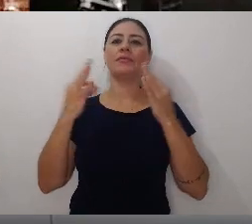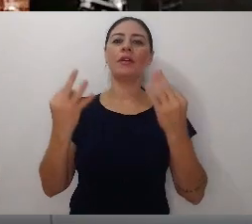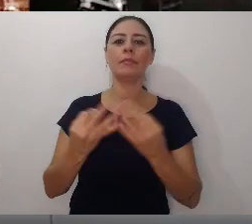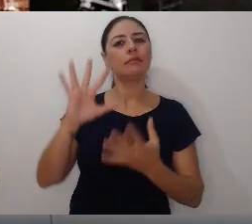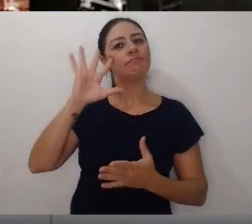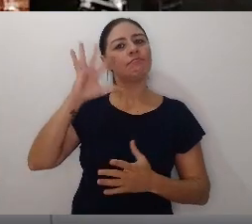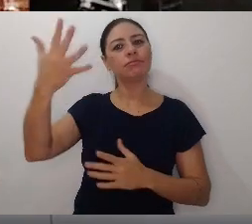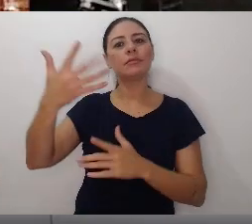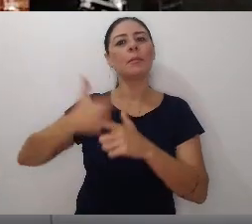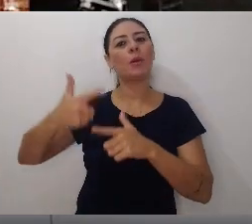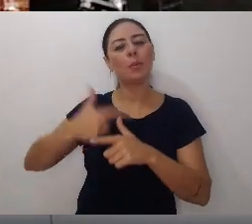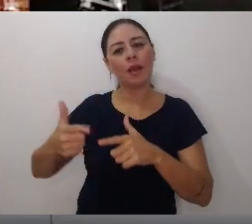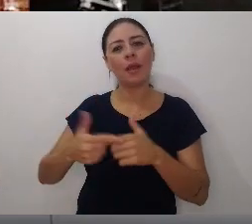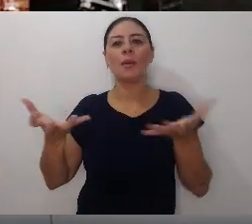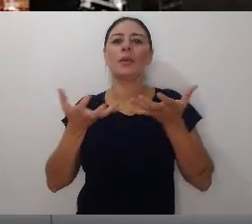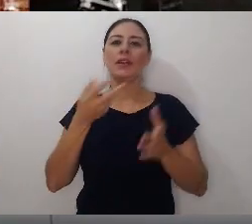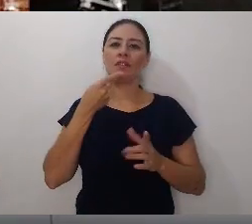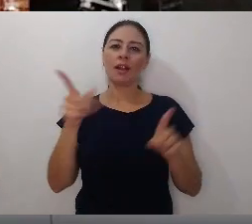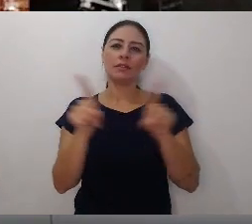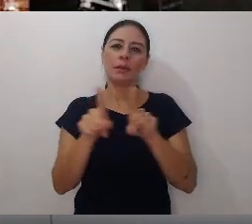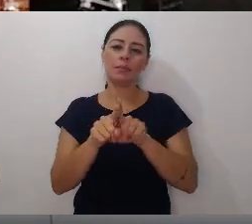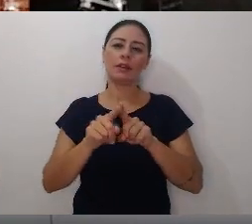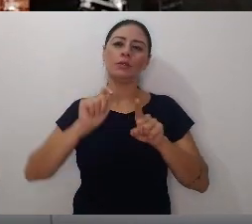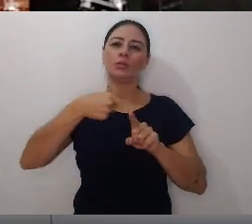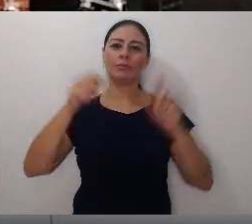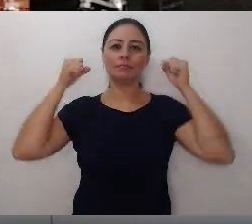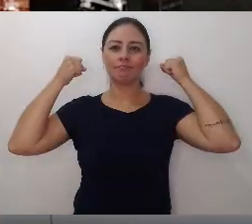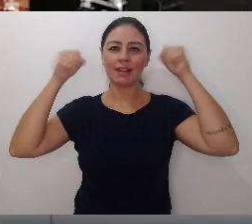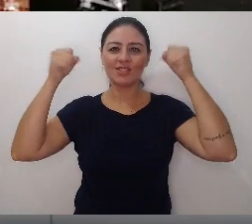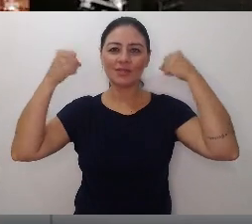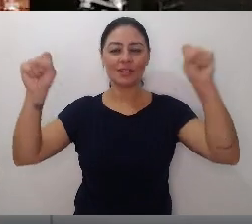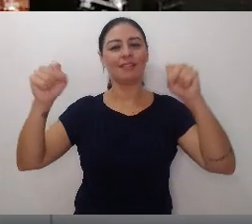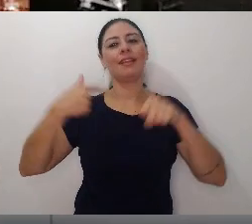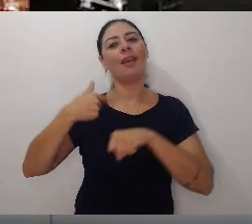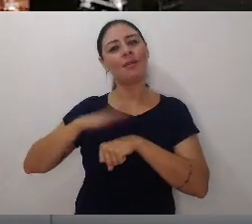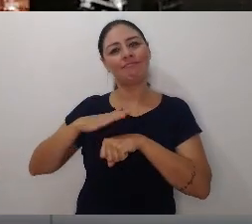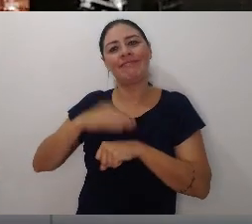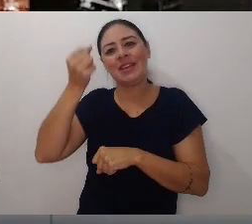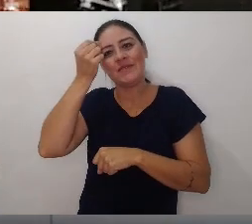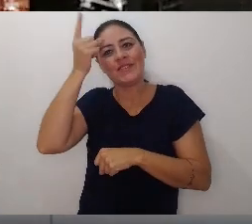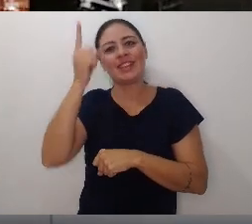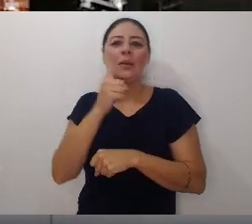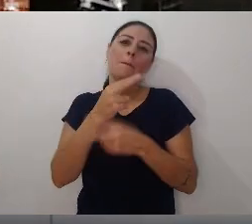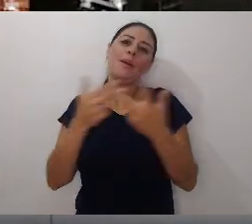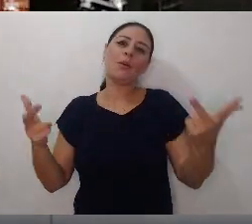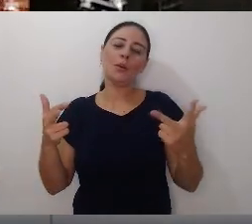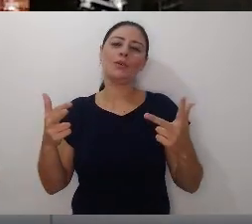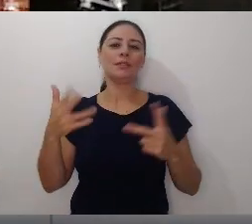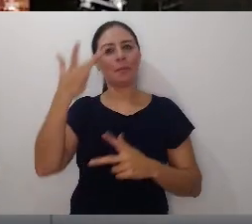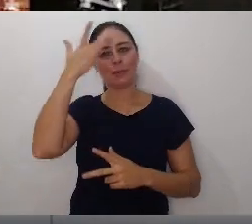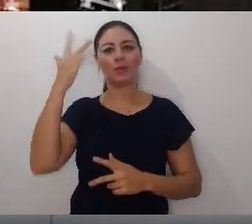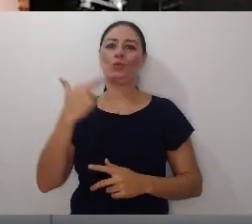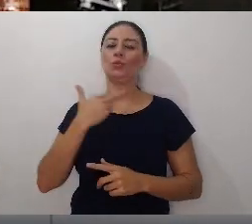falo, mexendo na nossa zona de conforto. Mas isso é bom para as famílias ter soluções diferentes. Eu queria falar um